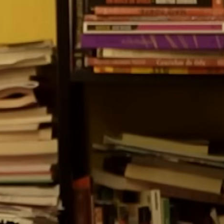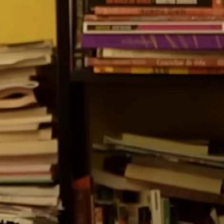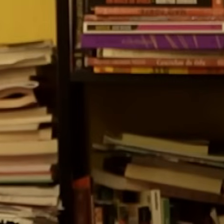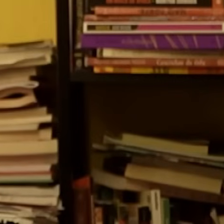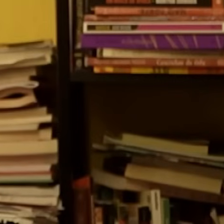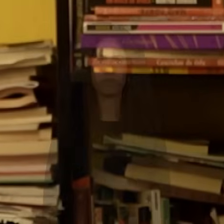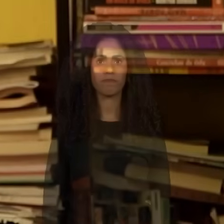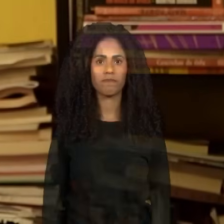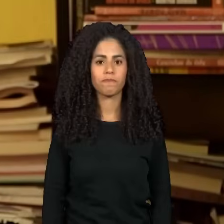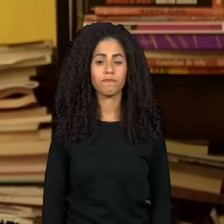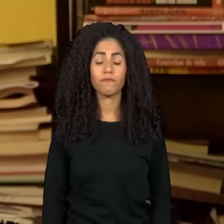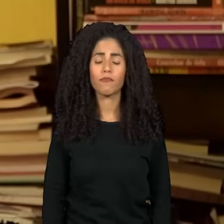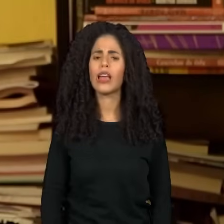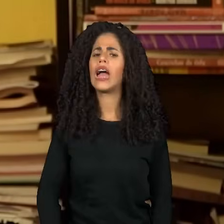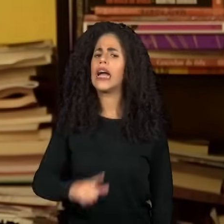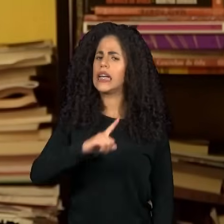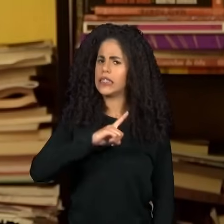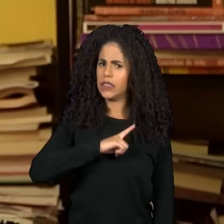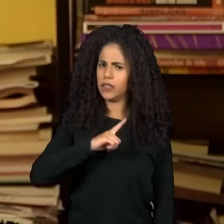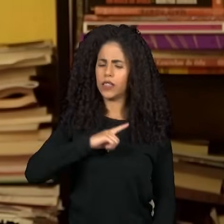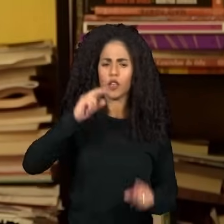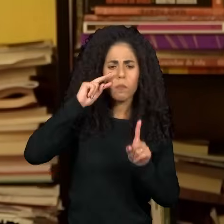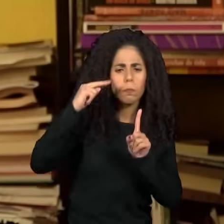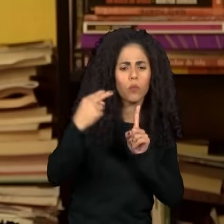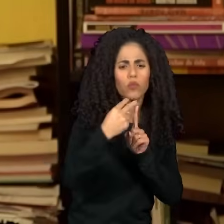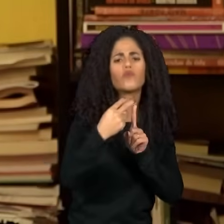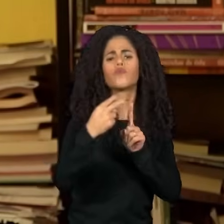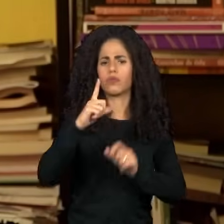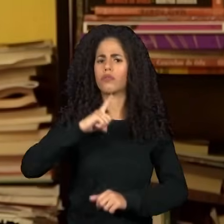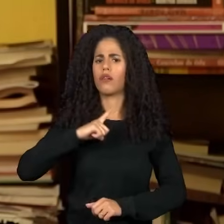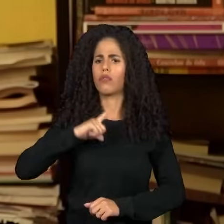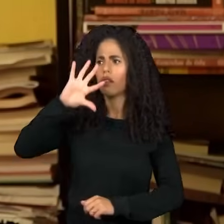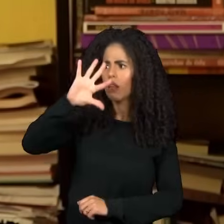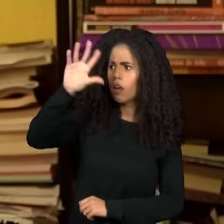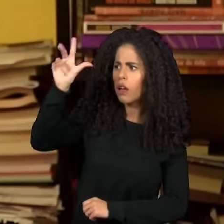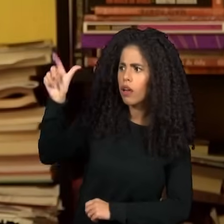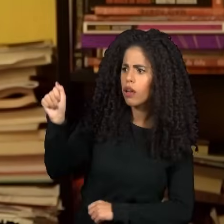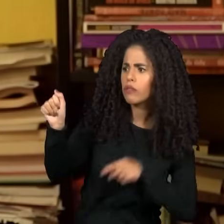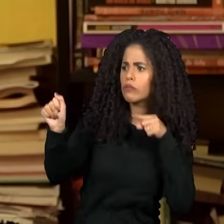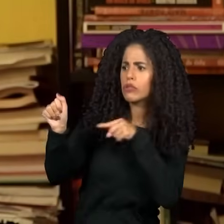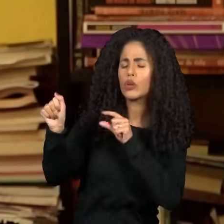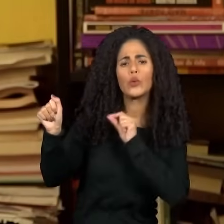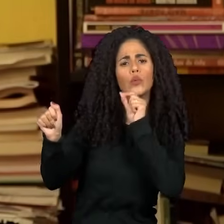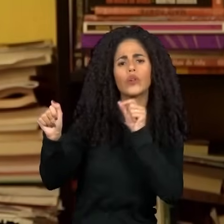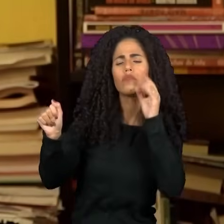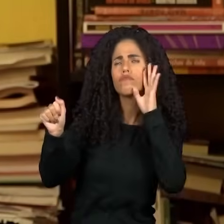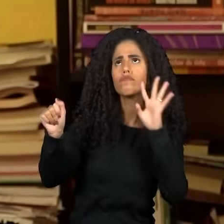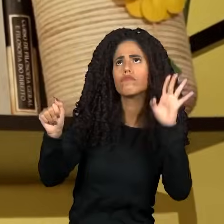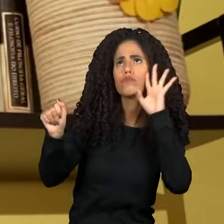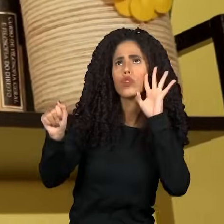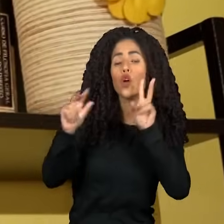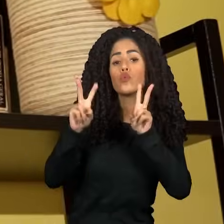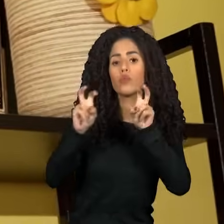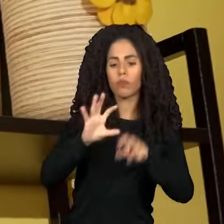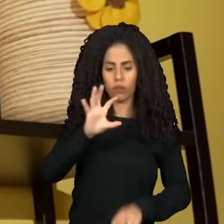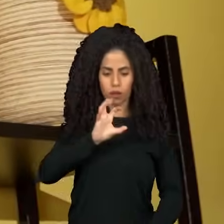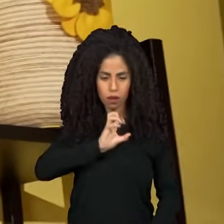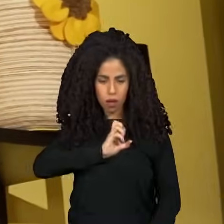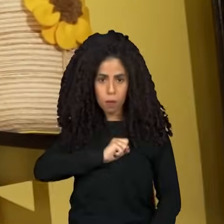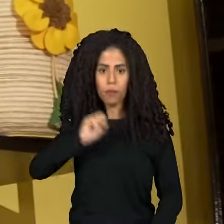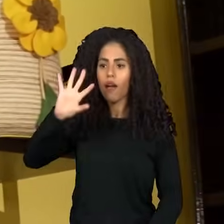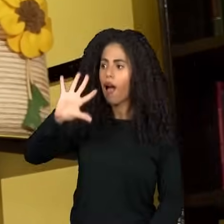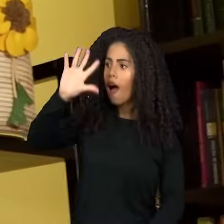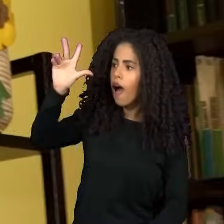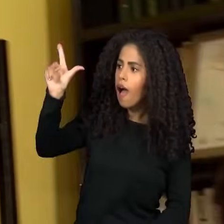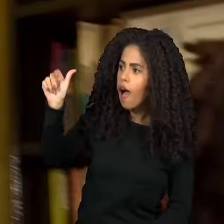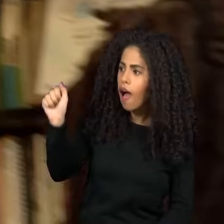Tem muitas perspectivas filosóficas africanas que são muito interessantes para a gente pensar sobre o amor. A gente fala da África, fala